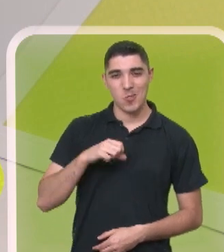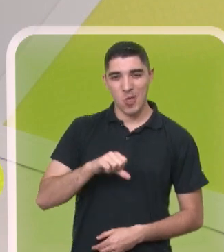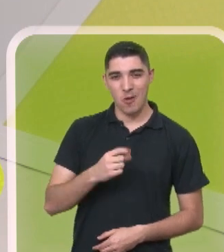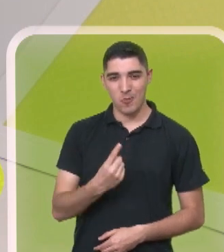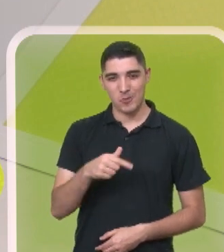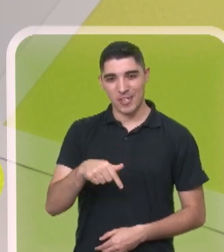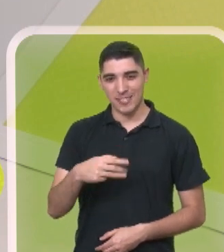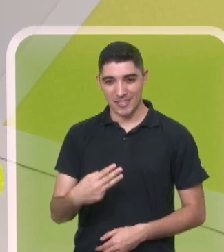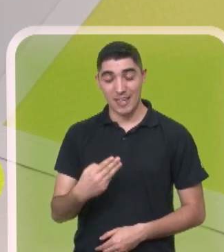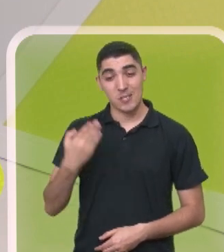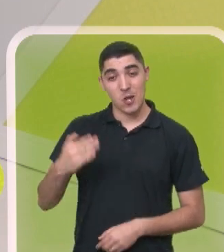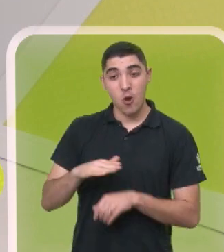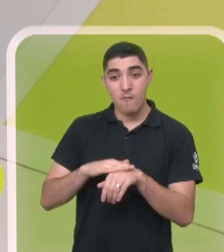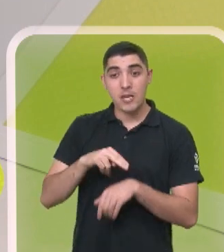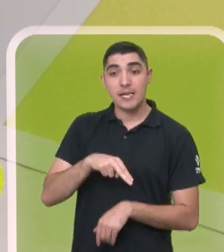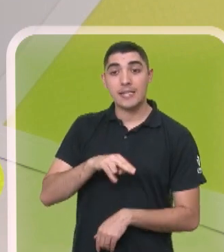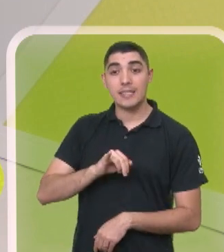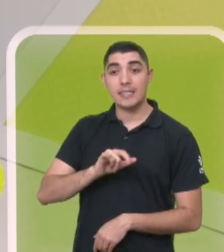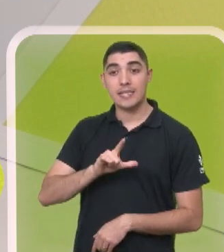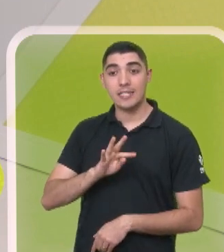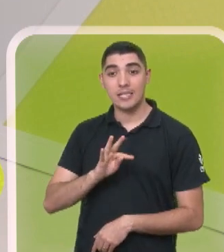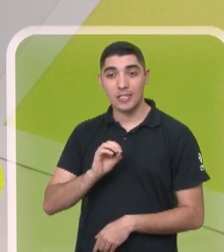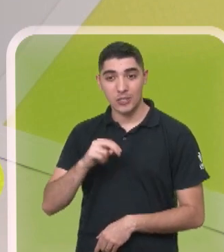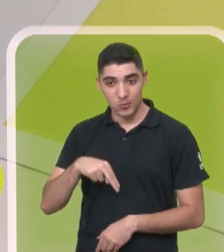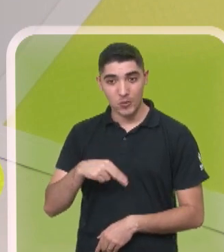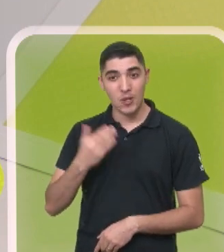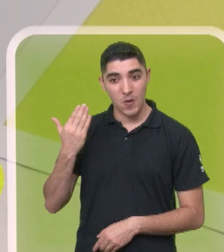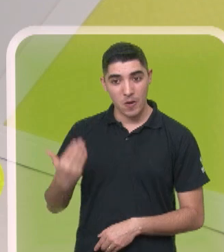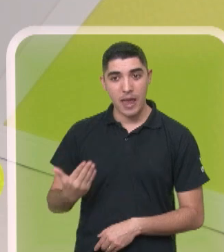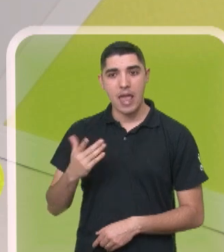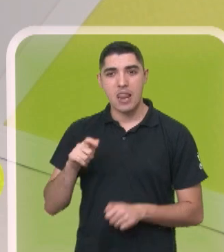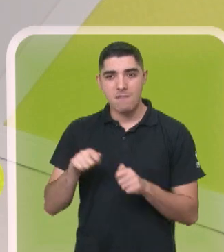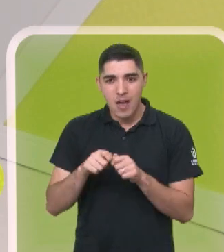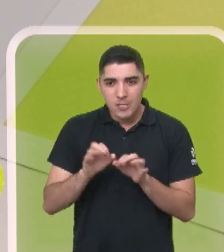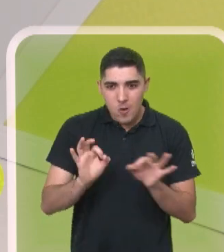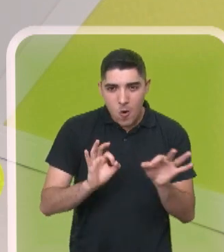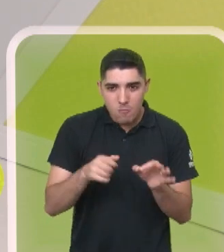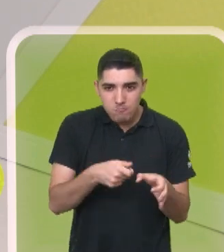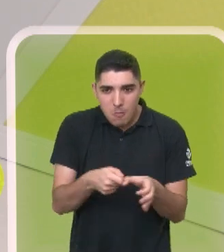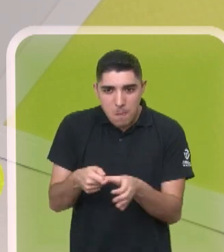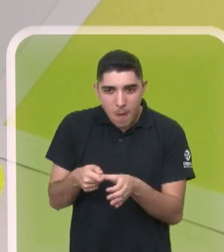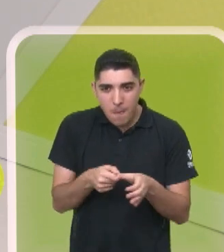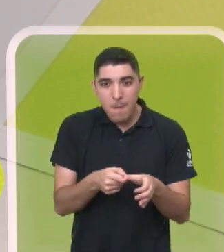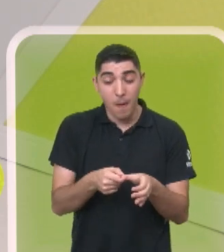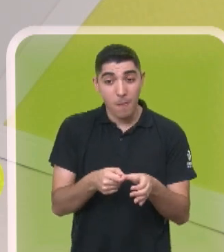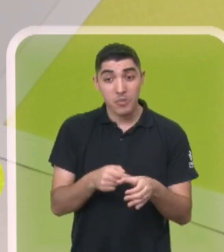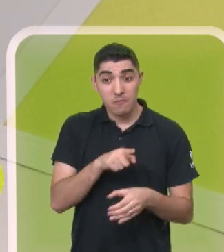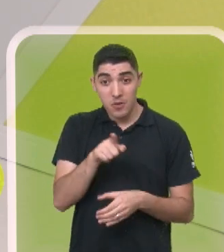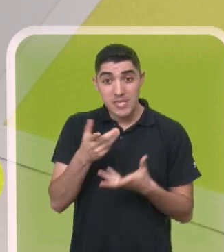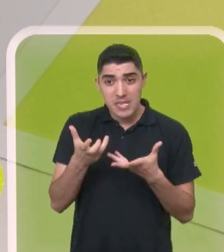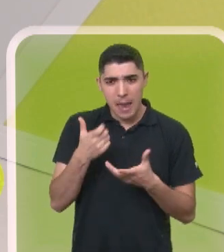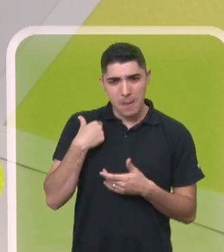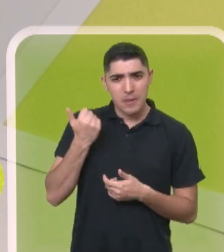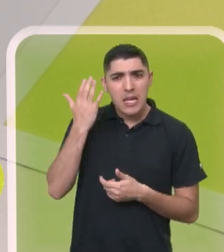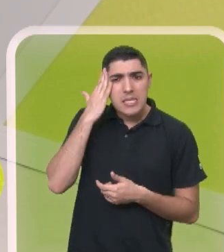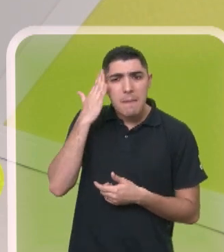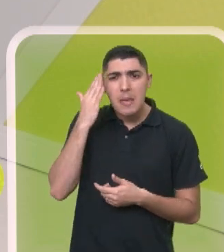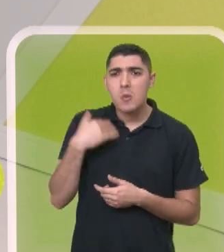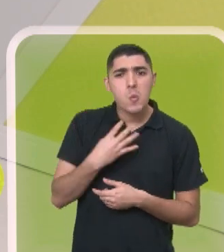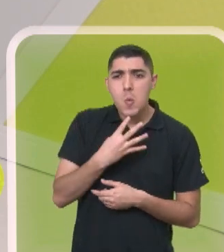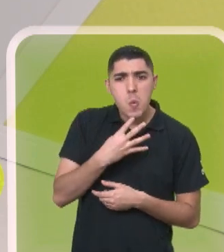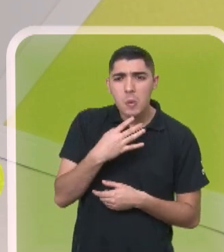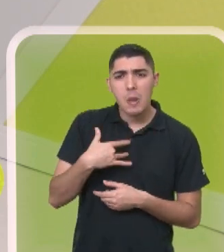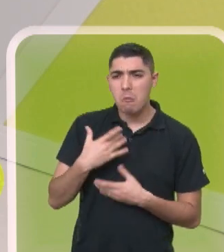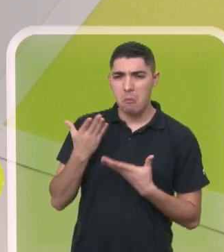97403-9173. Você fala com o Newton Tonil, que é o que apareceu aí na matéria. Ele comanda tudo lá. Se você quiser, não precisa saber jogar não, pode ir lá, que